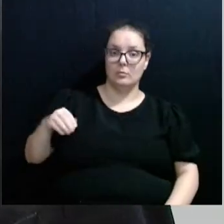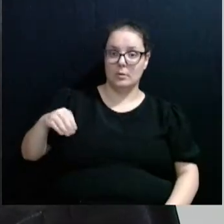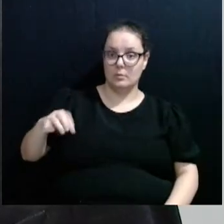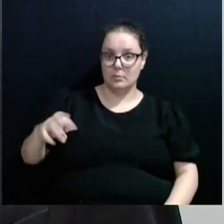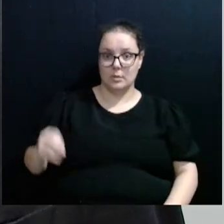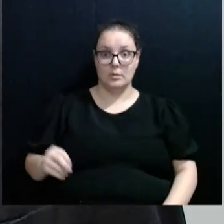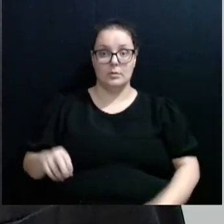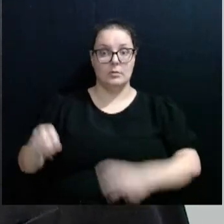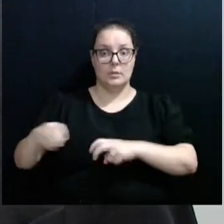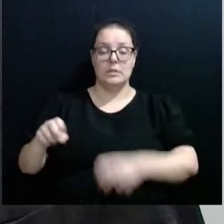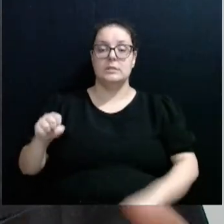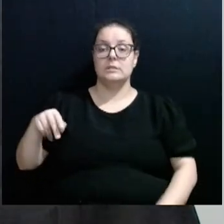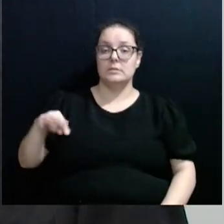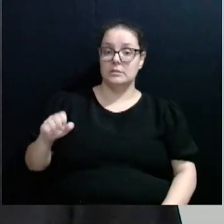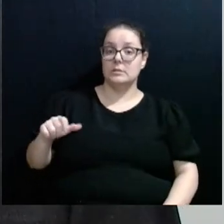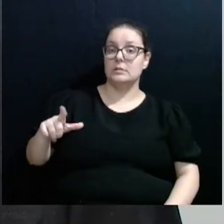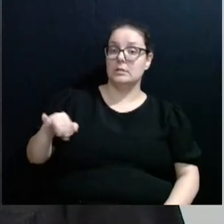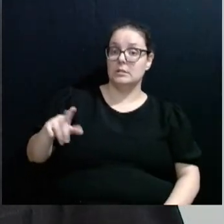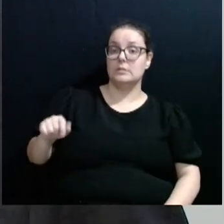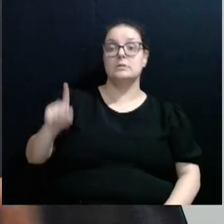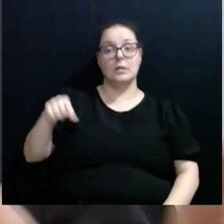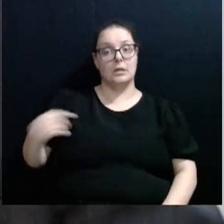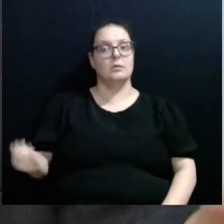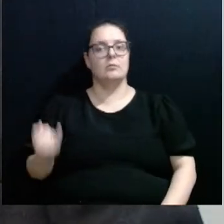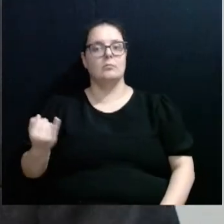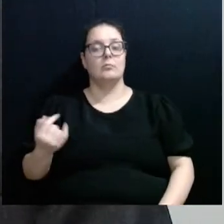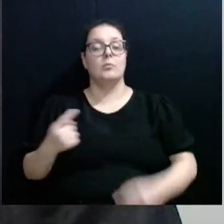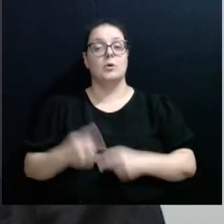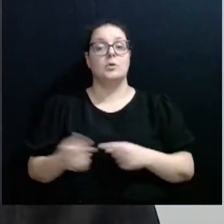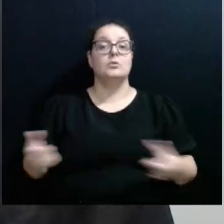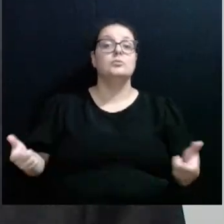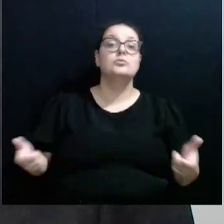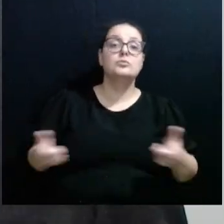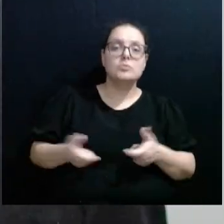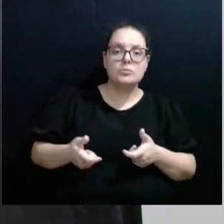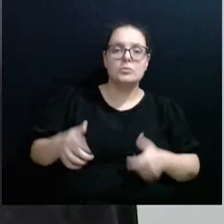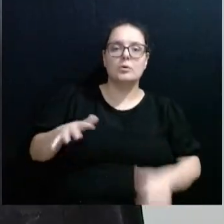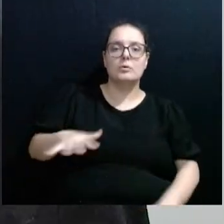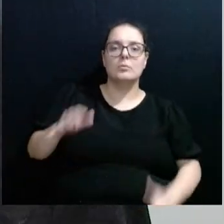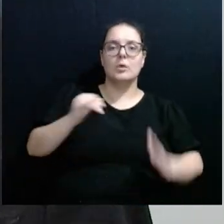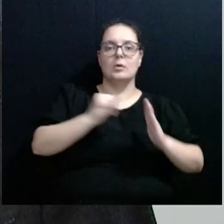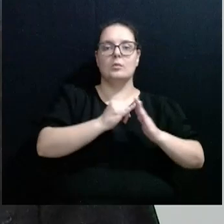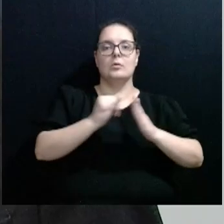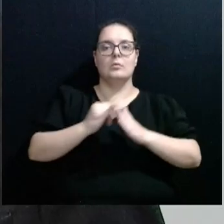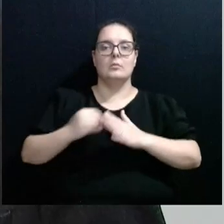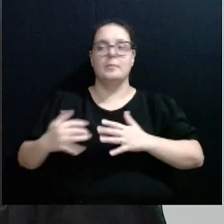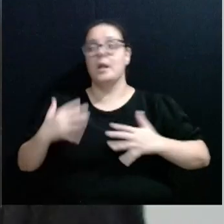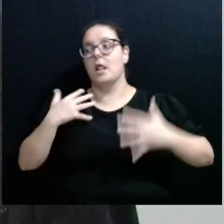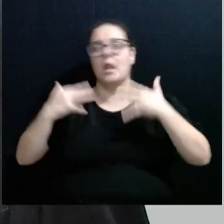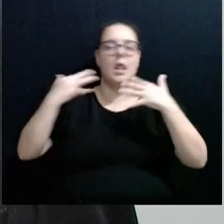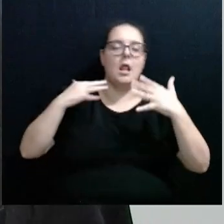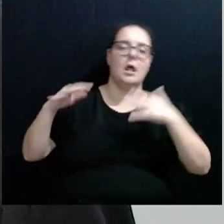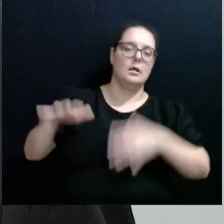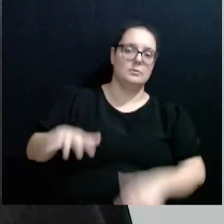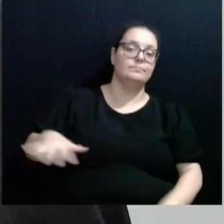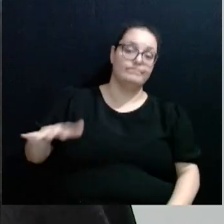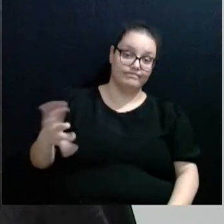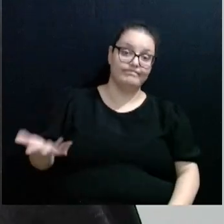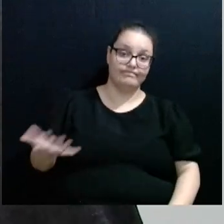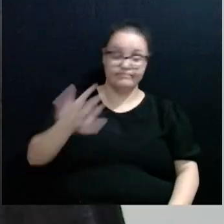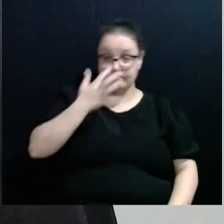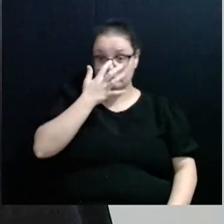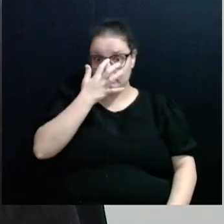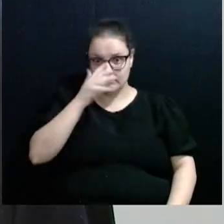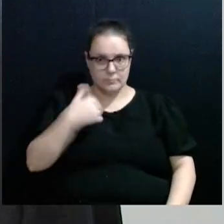muito importante, porque isso inibiu, o setor imobiliário, que estava muito interessado naquela área. Nós não somos contra